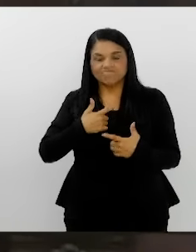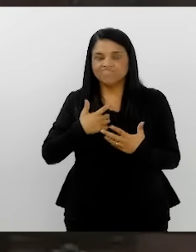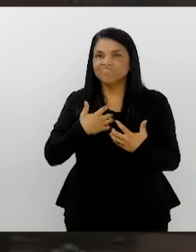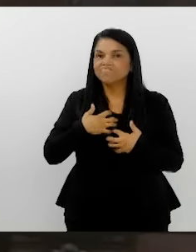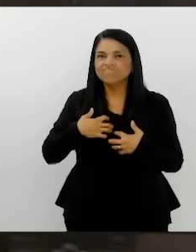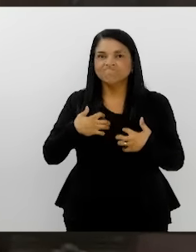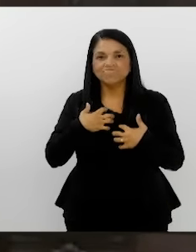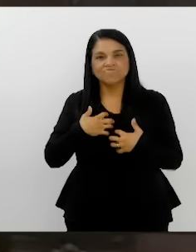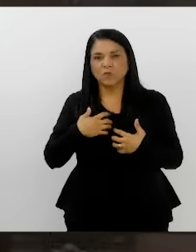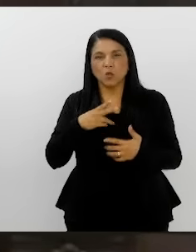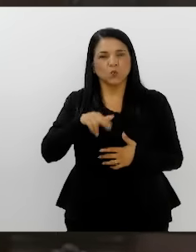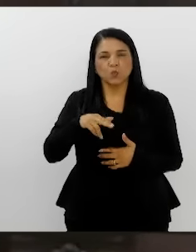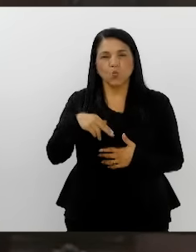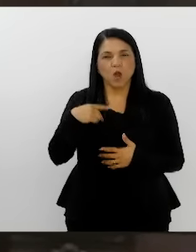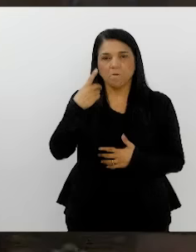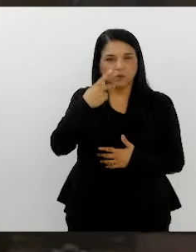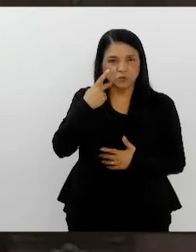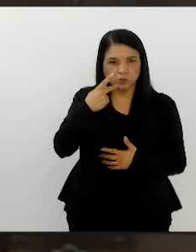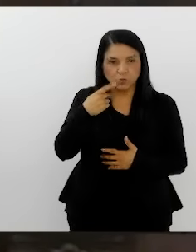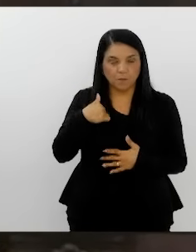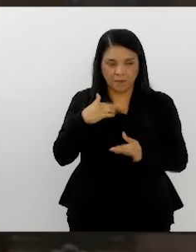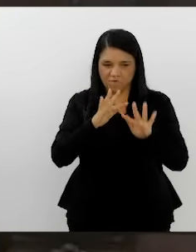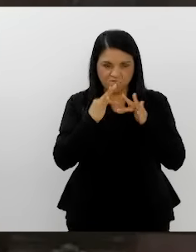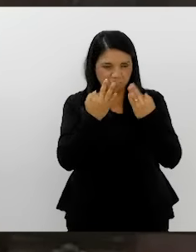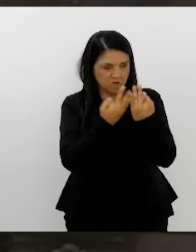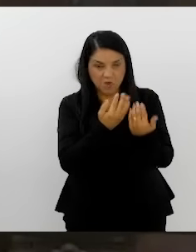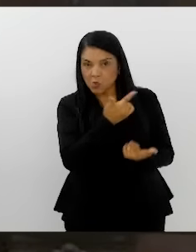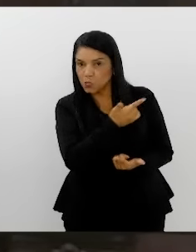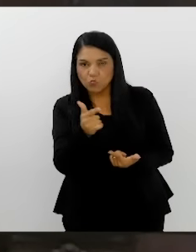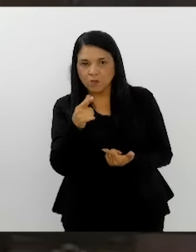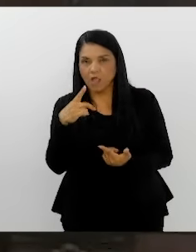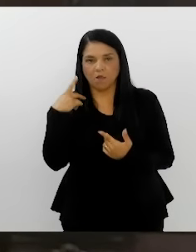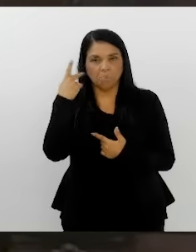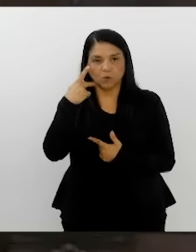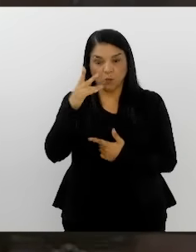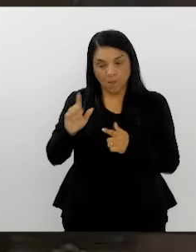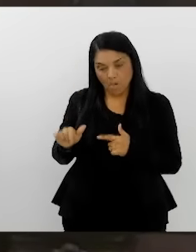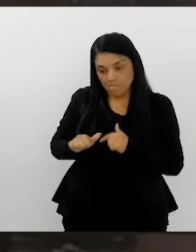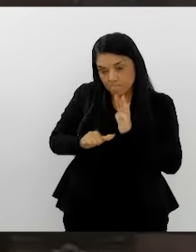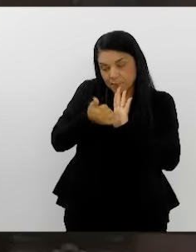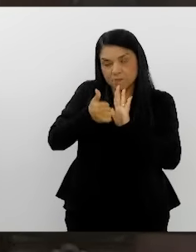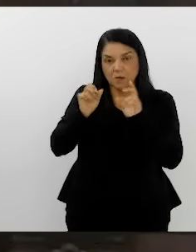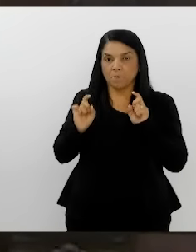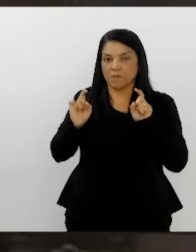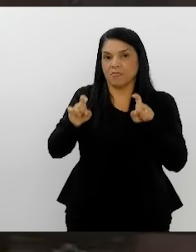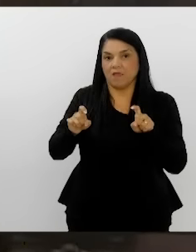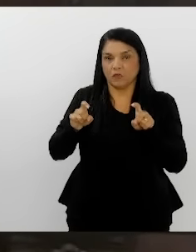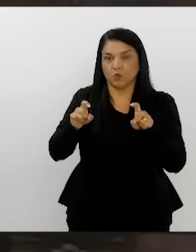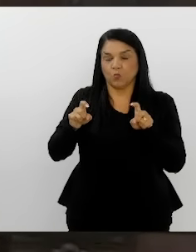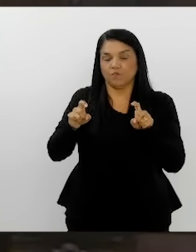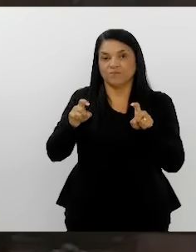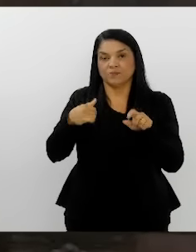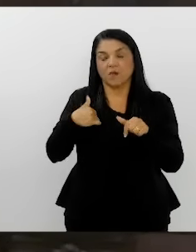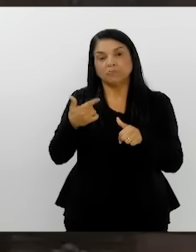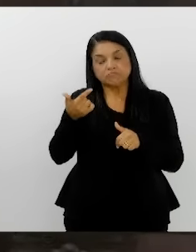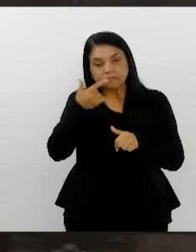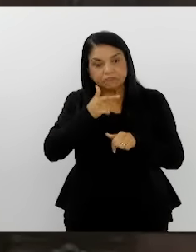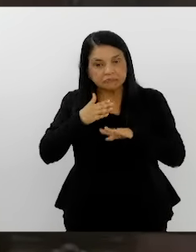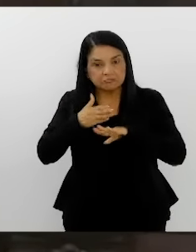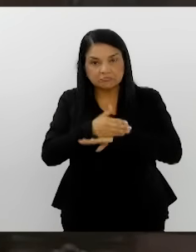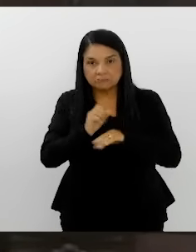fui político, a minha família não tem ninguém da política, é o meu primeiro mandato, e eu só entrei aqui